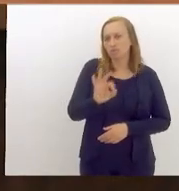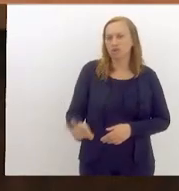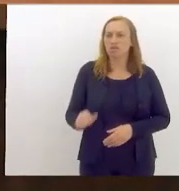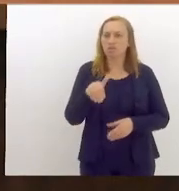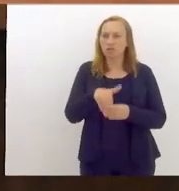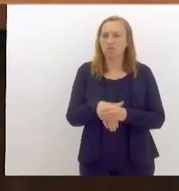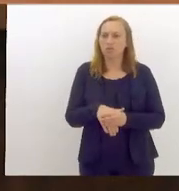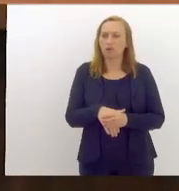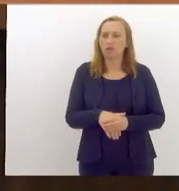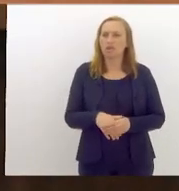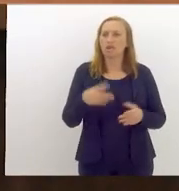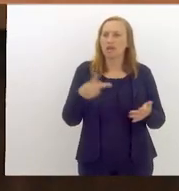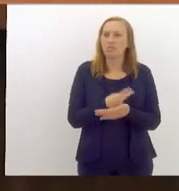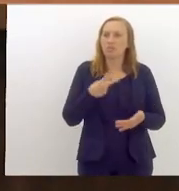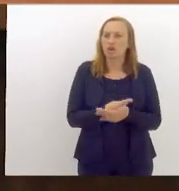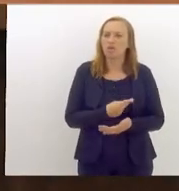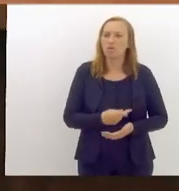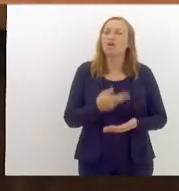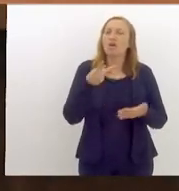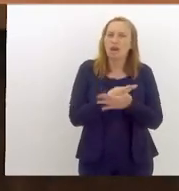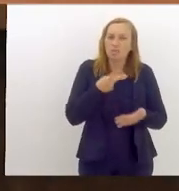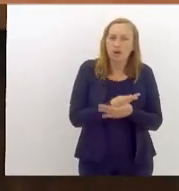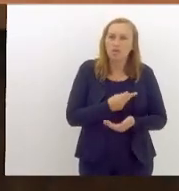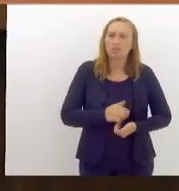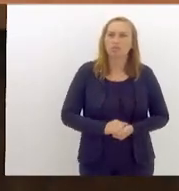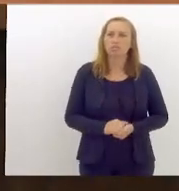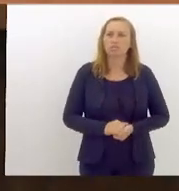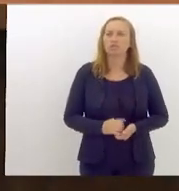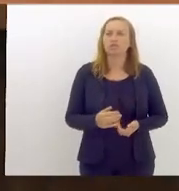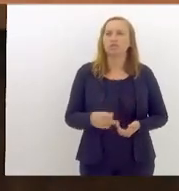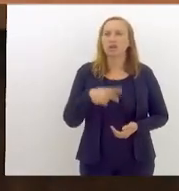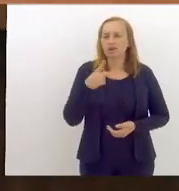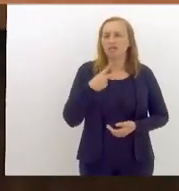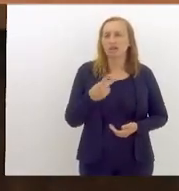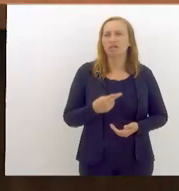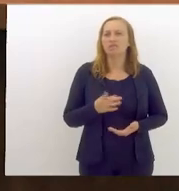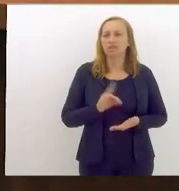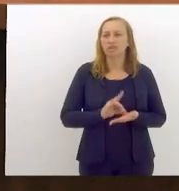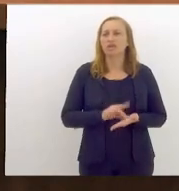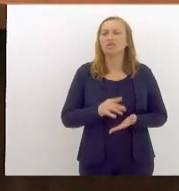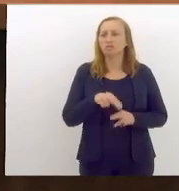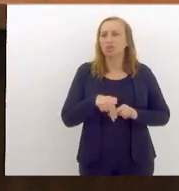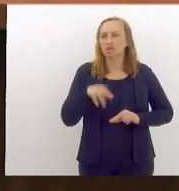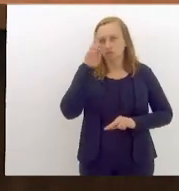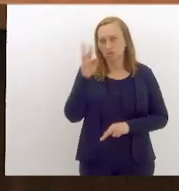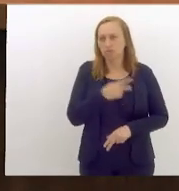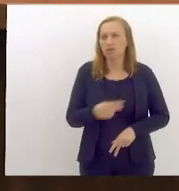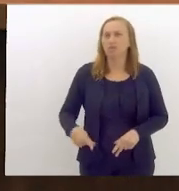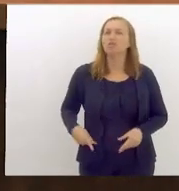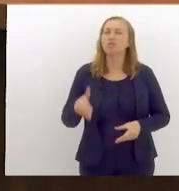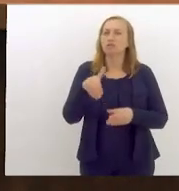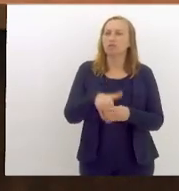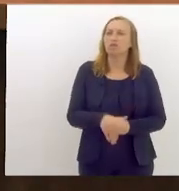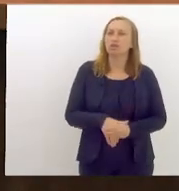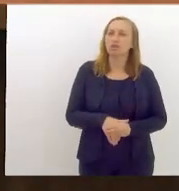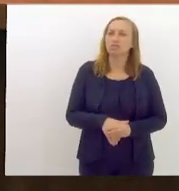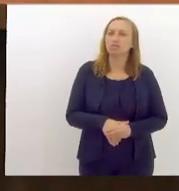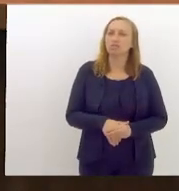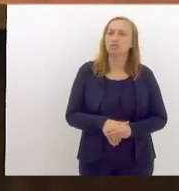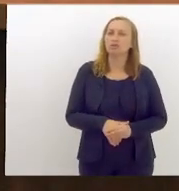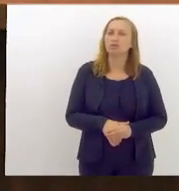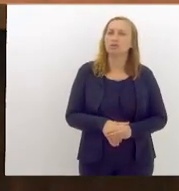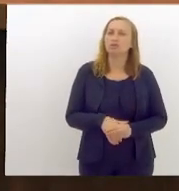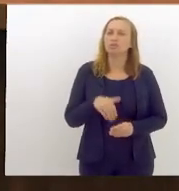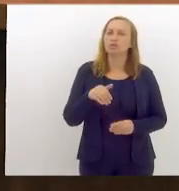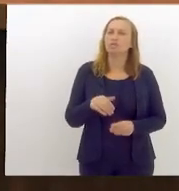considero indecente é indecente essa que é verdade por isso senhor presidente nós votamos com